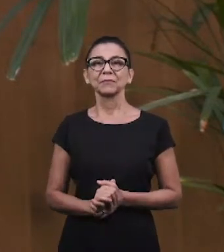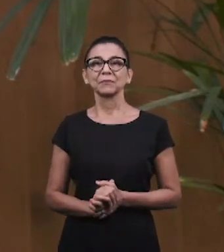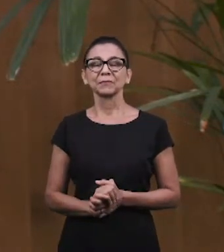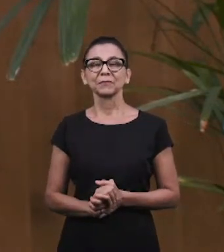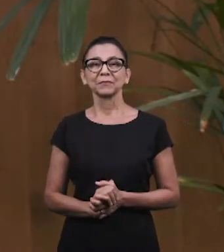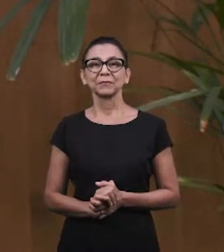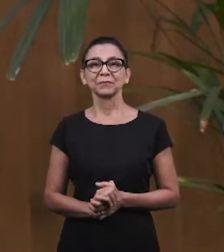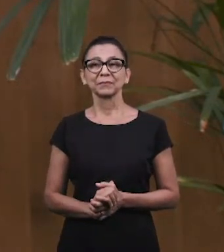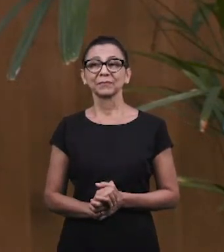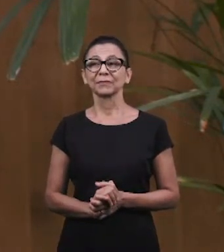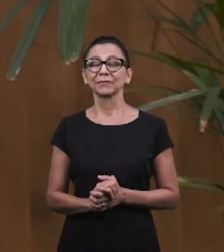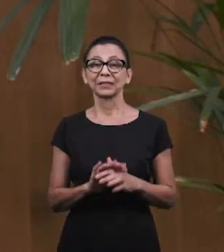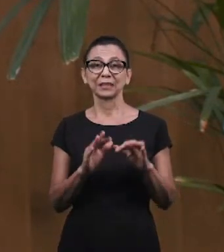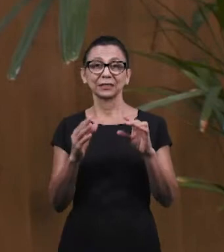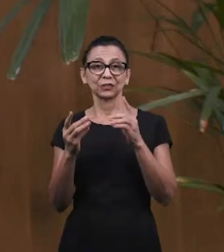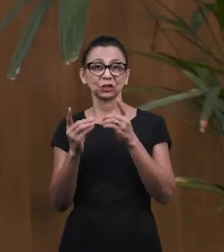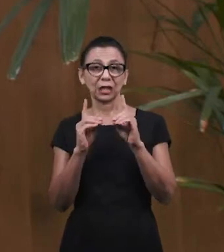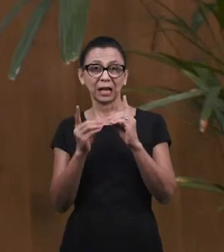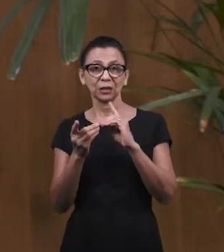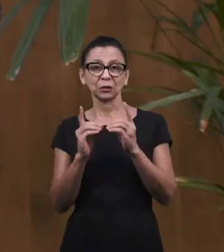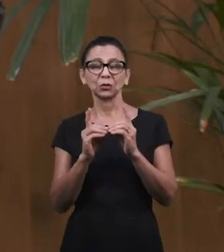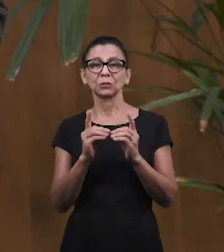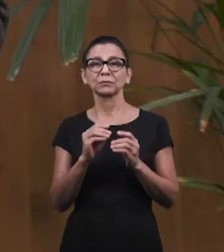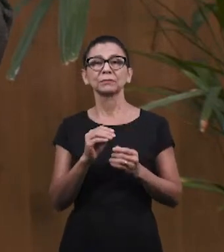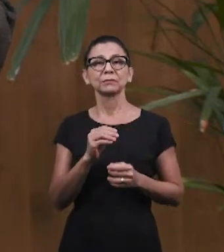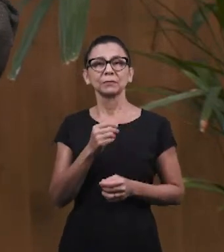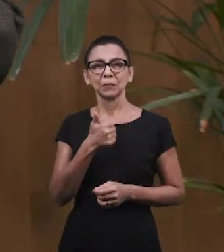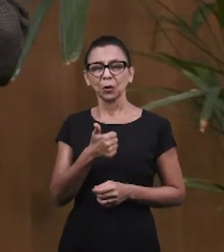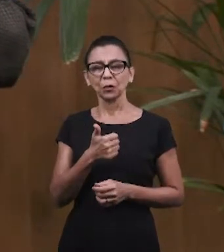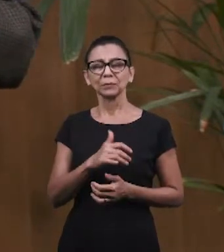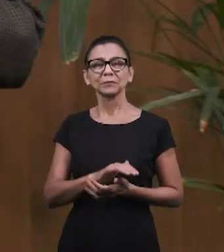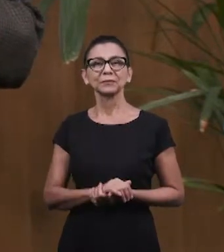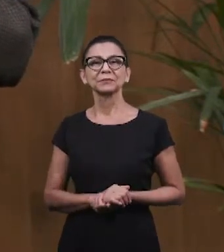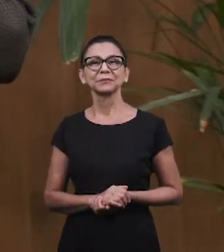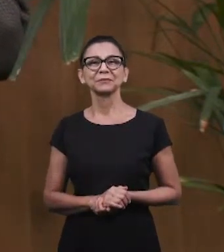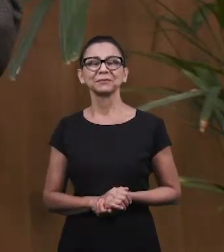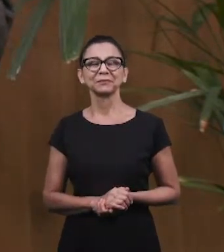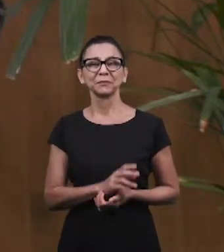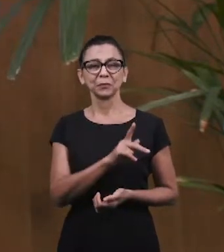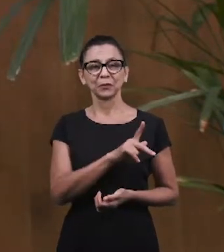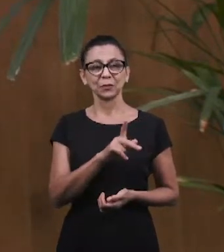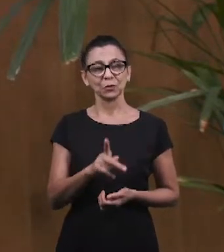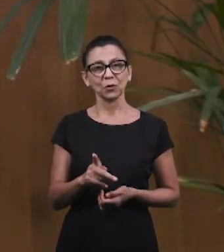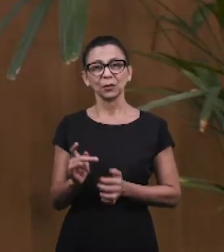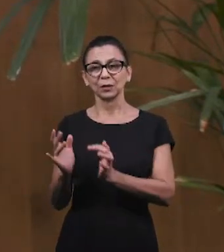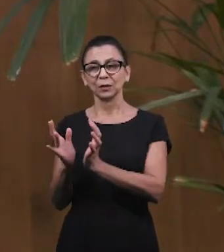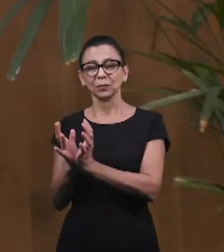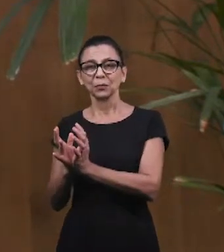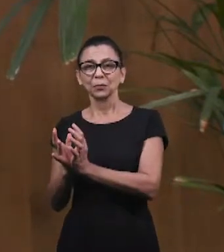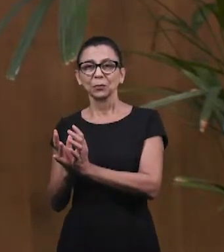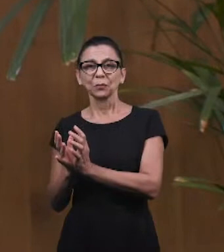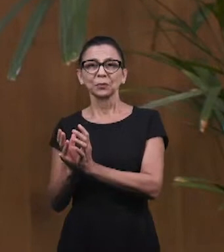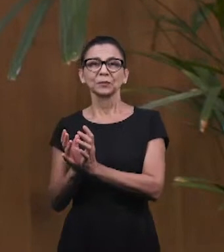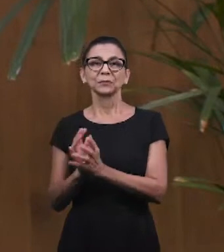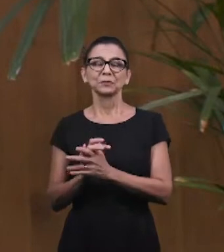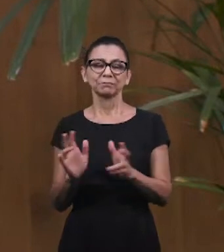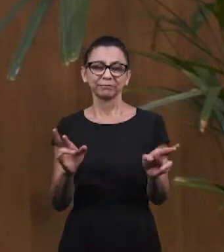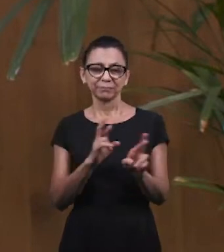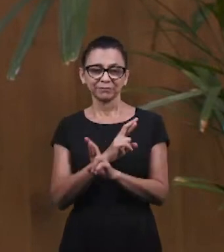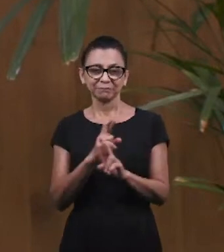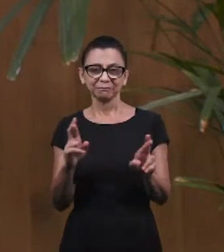e desse diálogo muito bem colocado de perguntas feitas pela professora e a resposta dada pelas